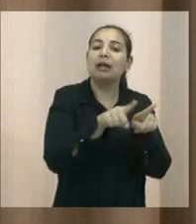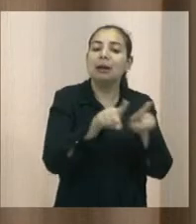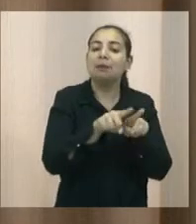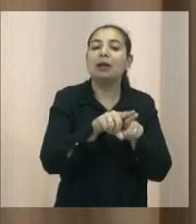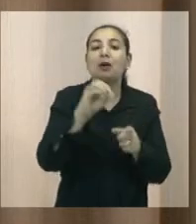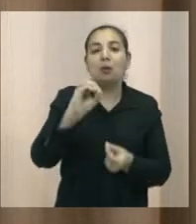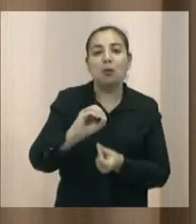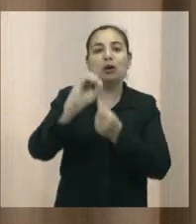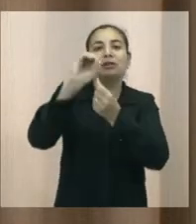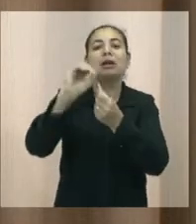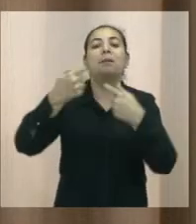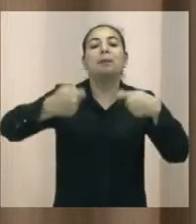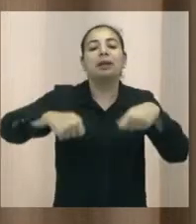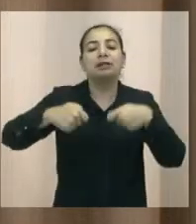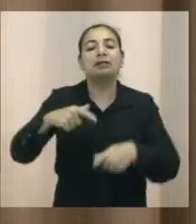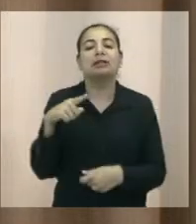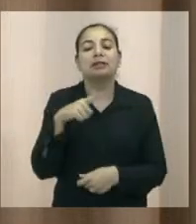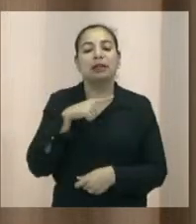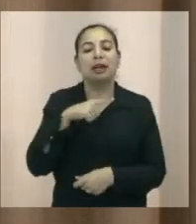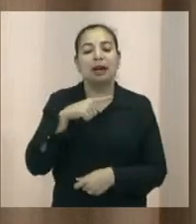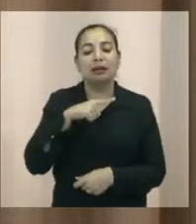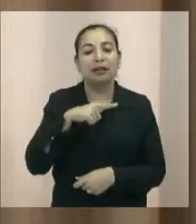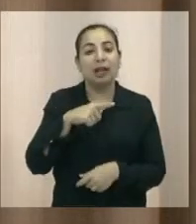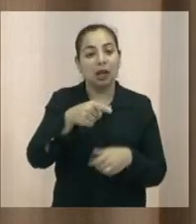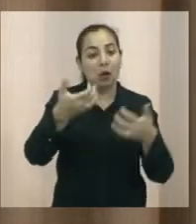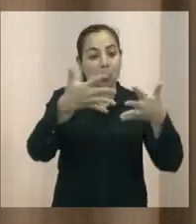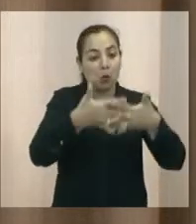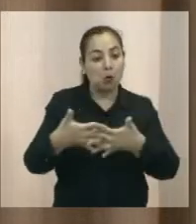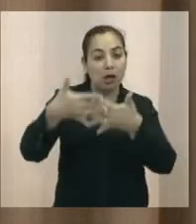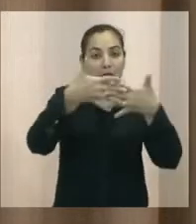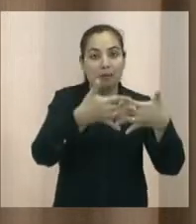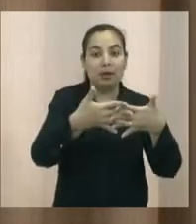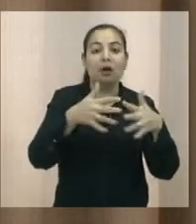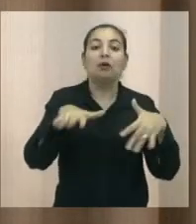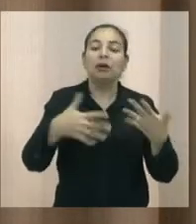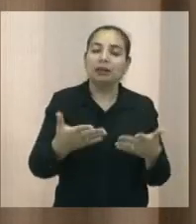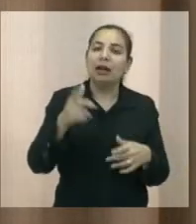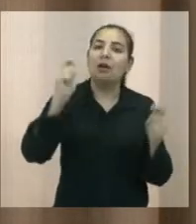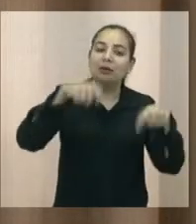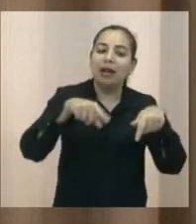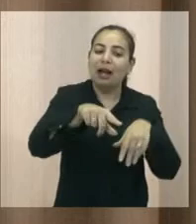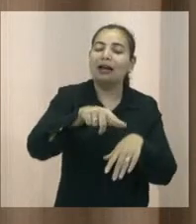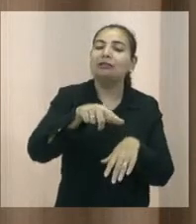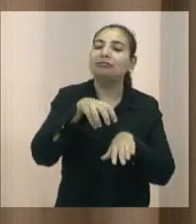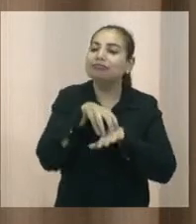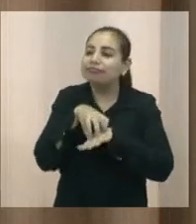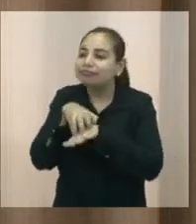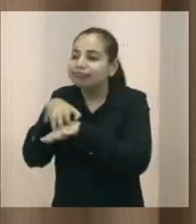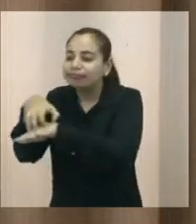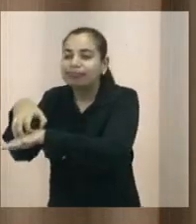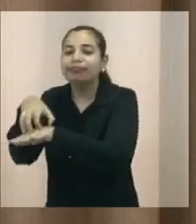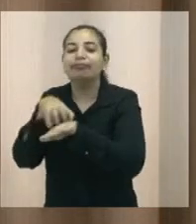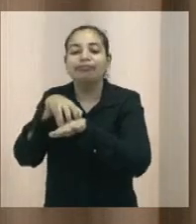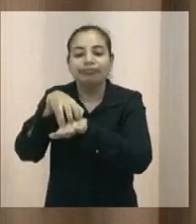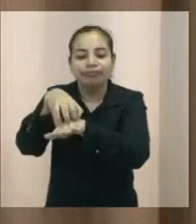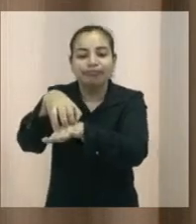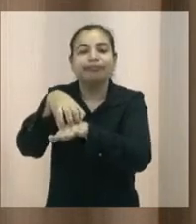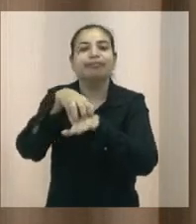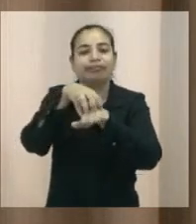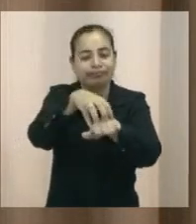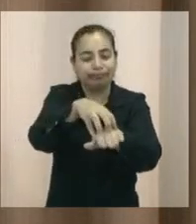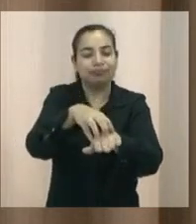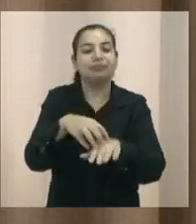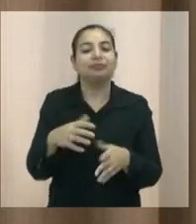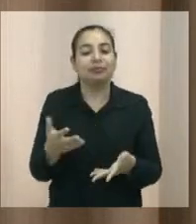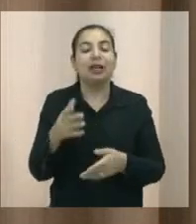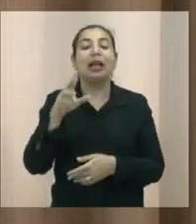orçamento referente ao caminhão. Então, a Defensoria em Movimento é um pouco diferente da unidade móvel. A unidade móvel, ela funciona